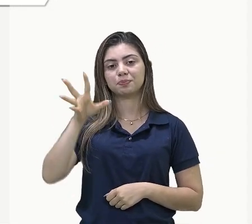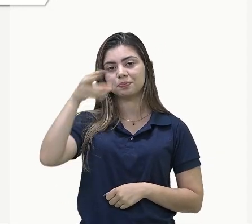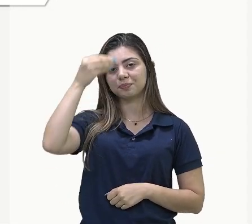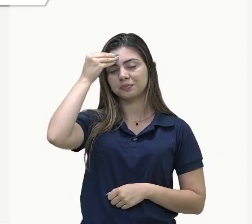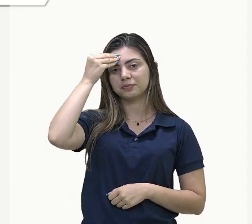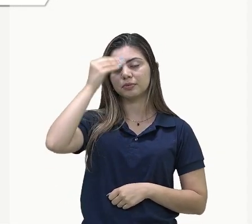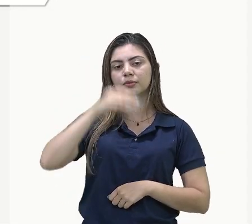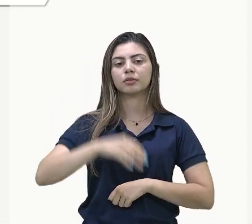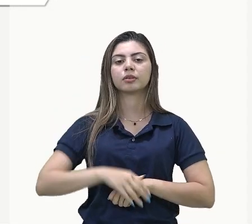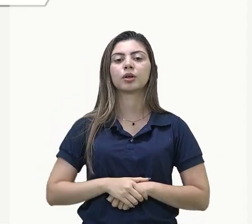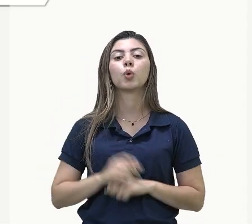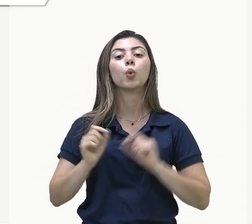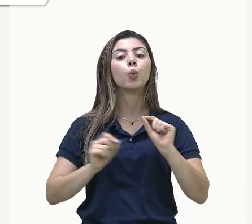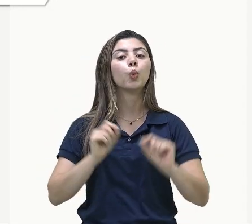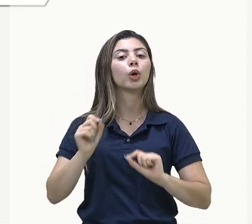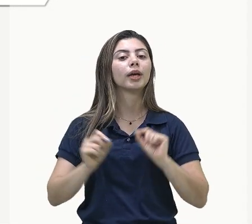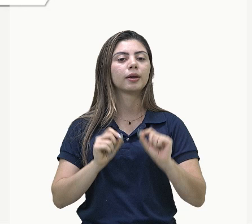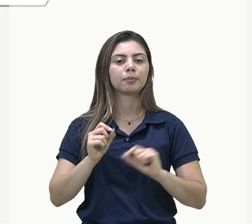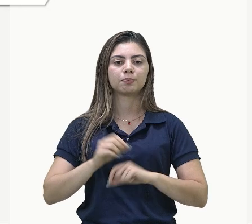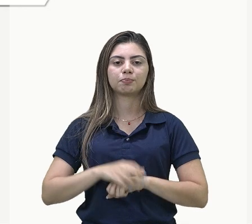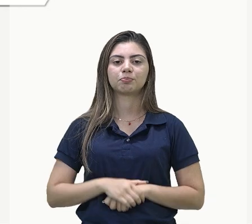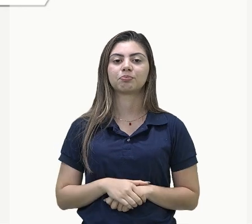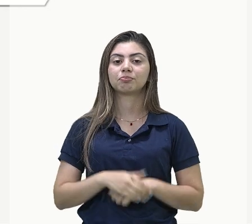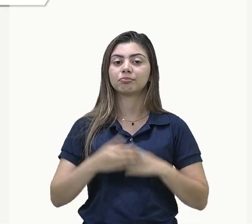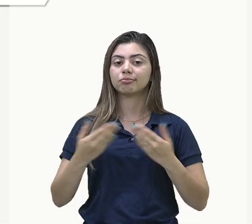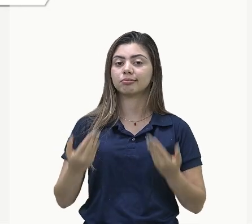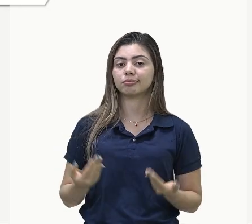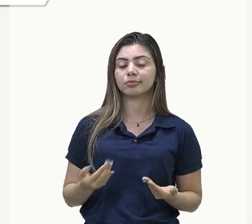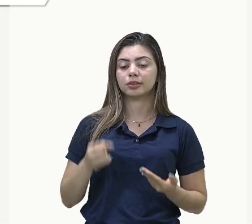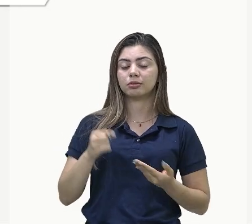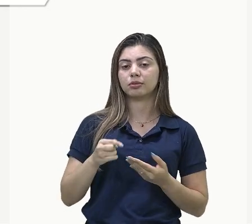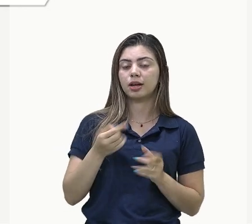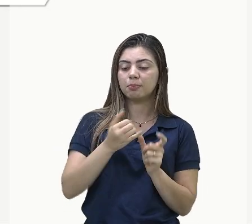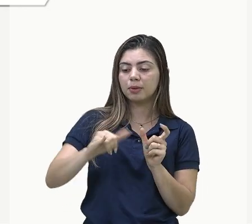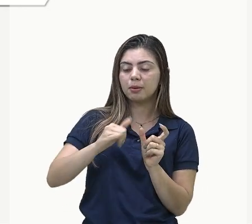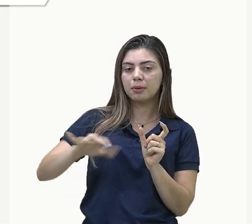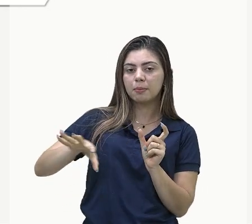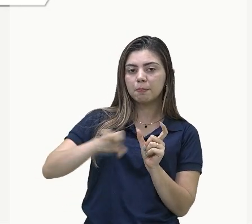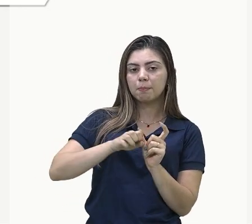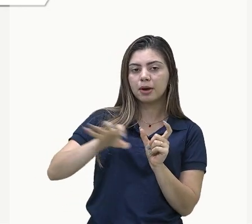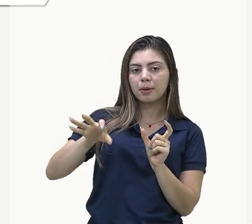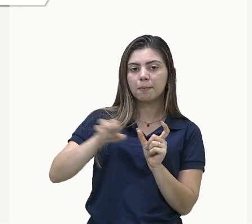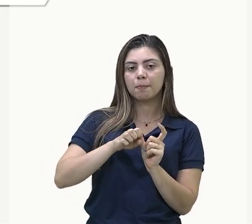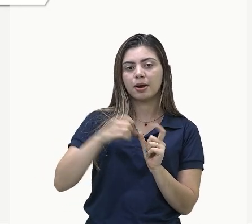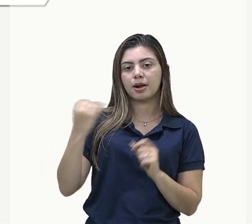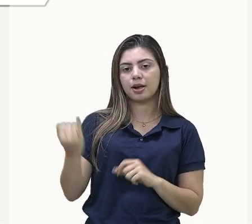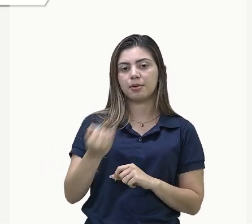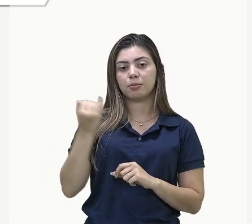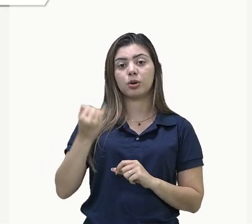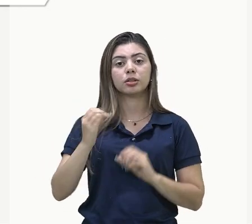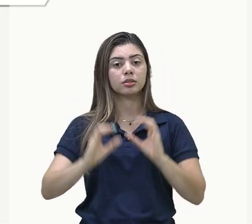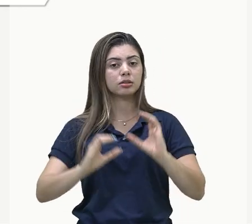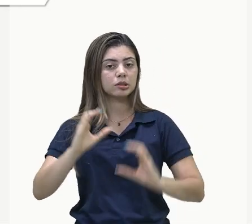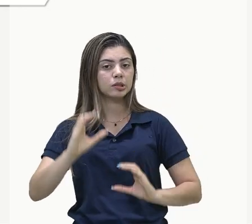a importância, olha aí, a importância no circuito. Sem